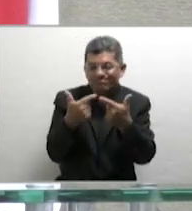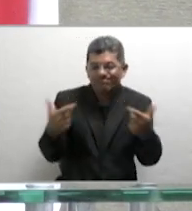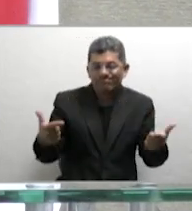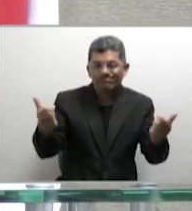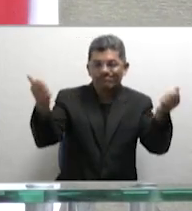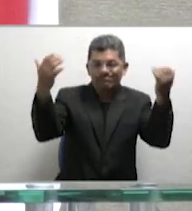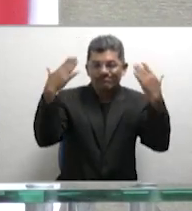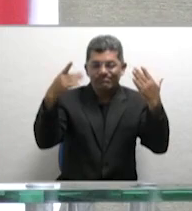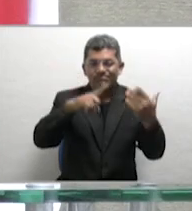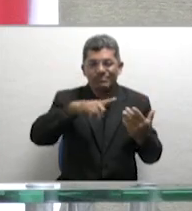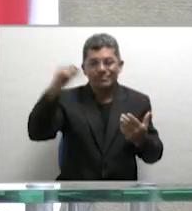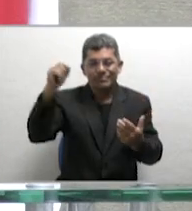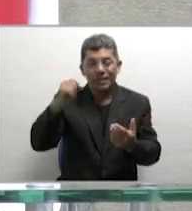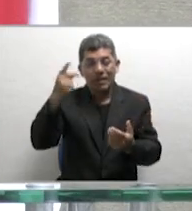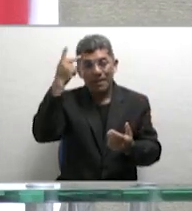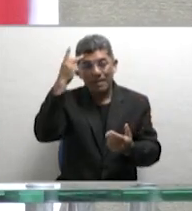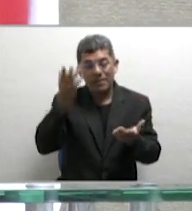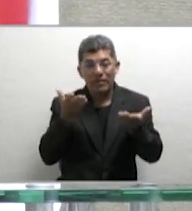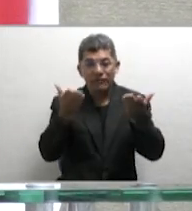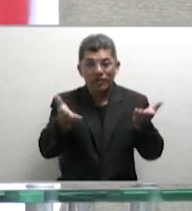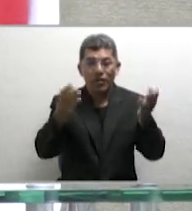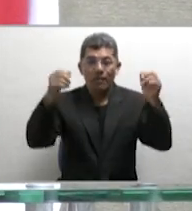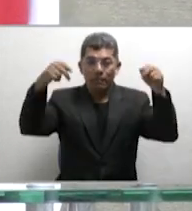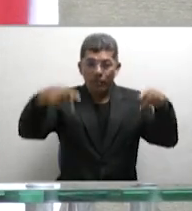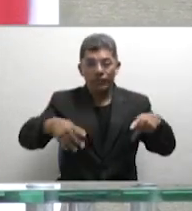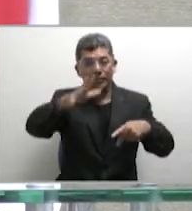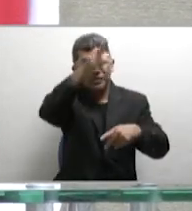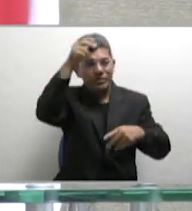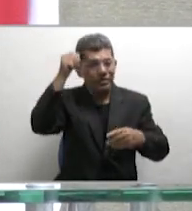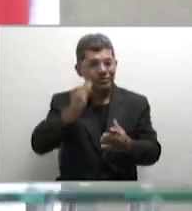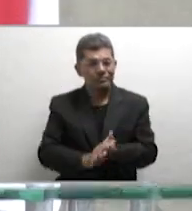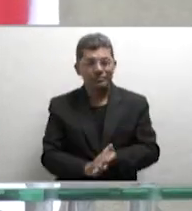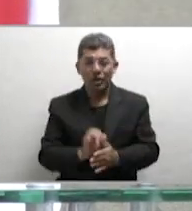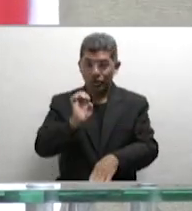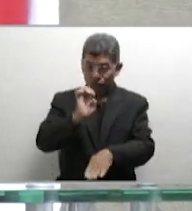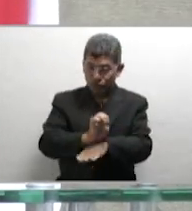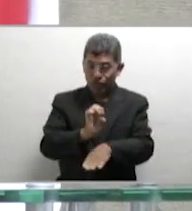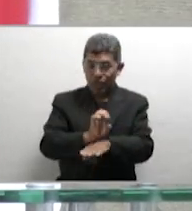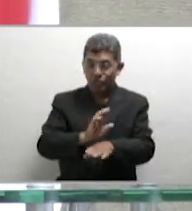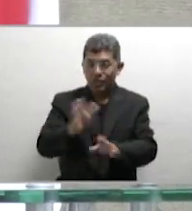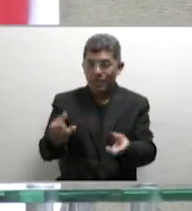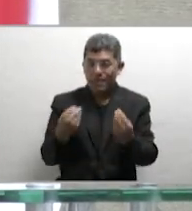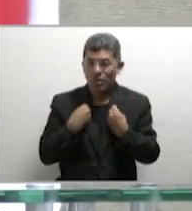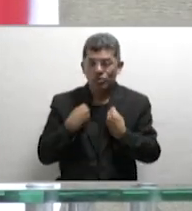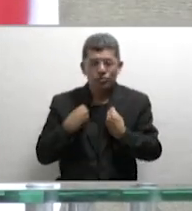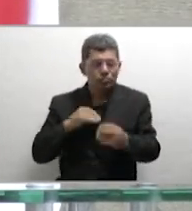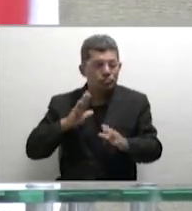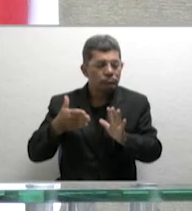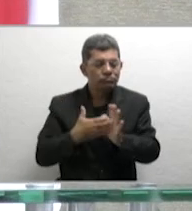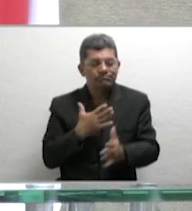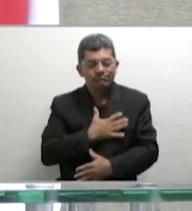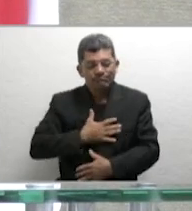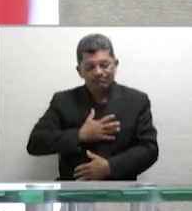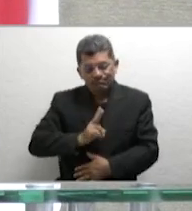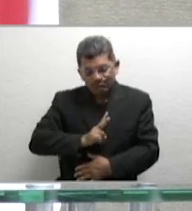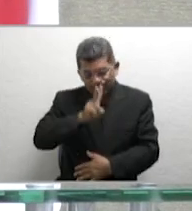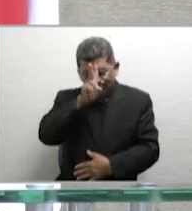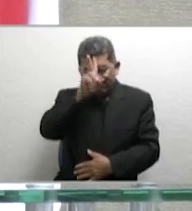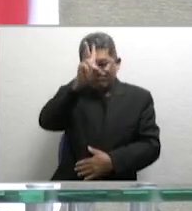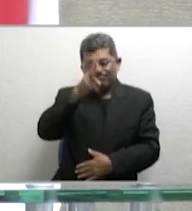de servir ao povo do Amazonas e ao Estado que me deu tudo e que eu amo com toda a força da minha